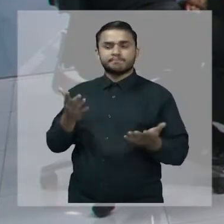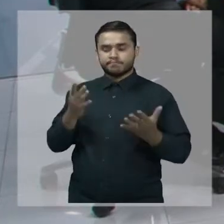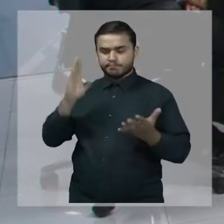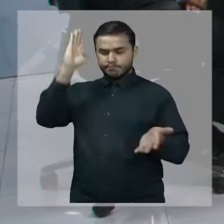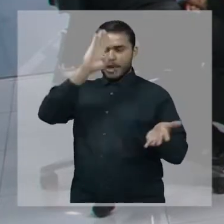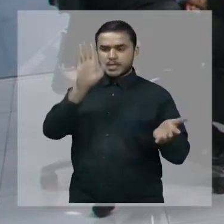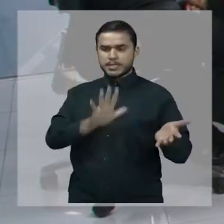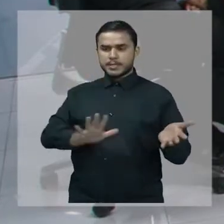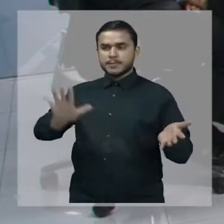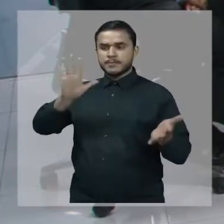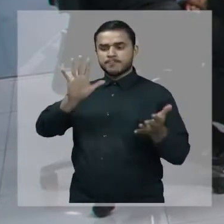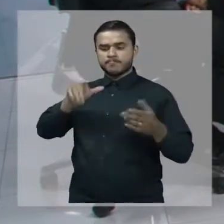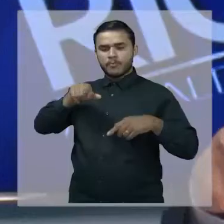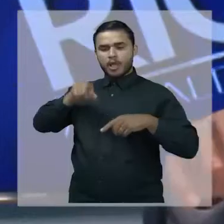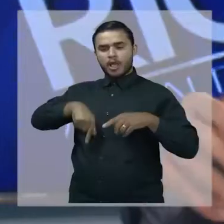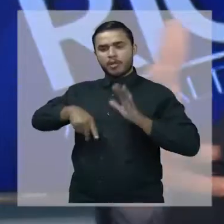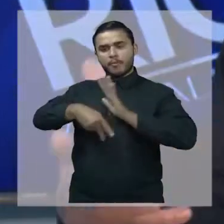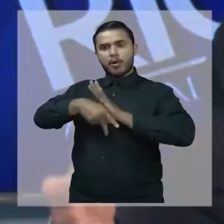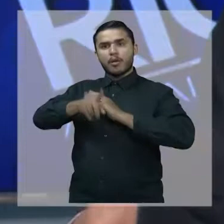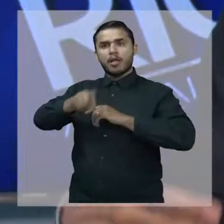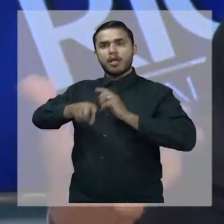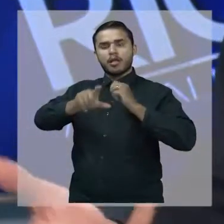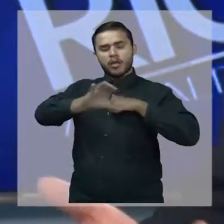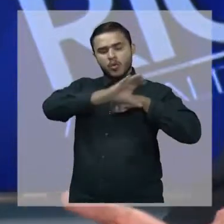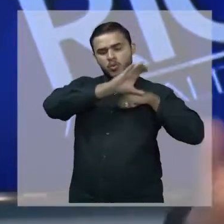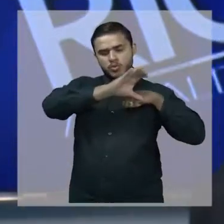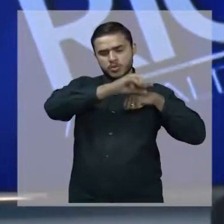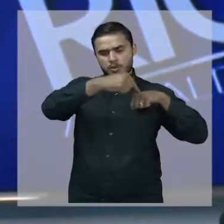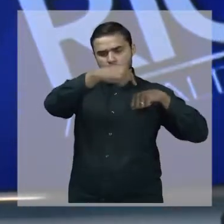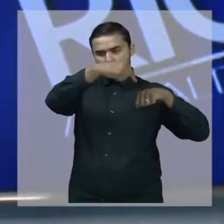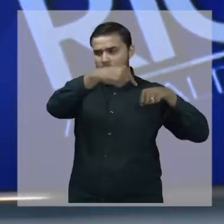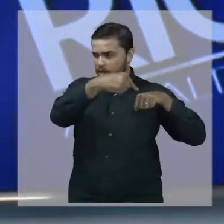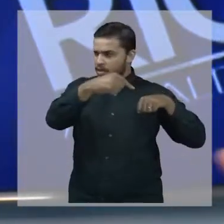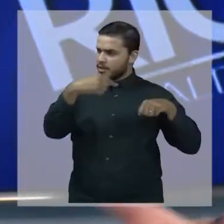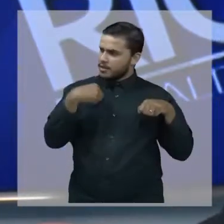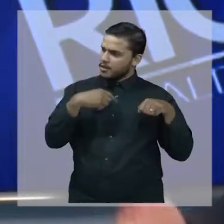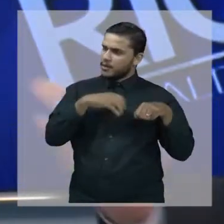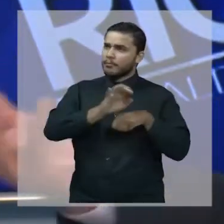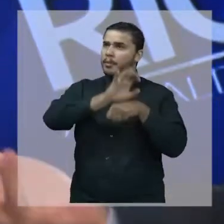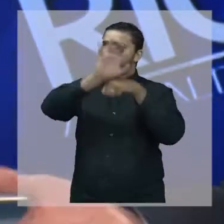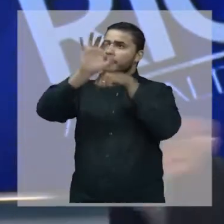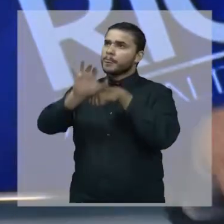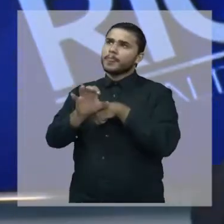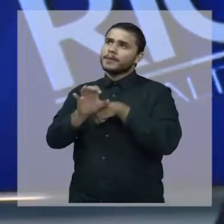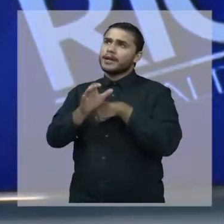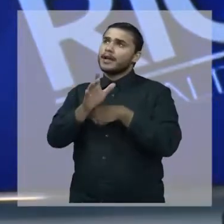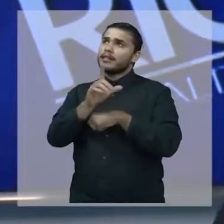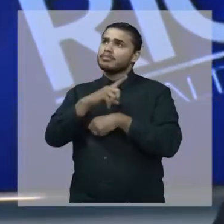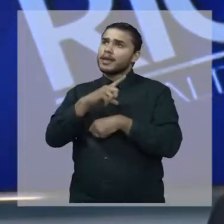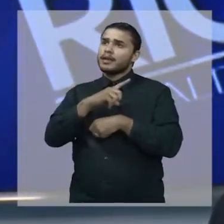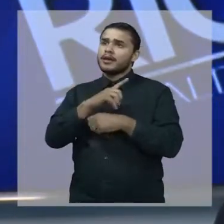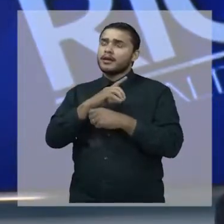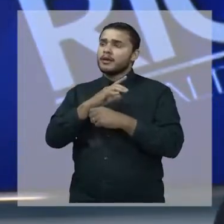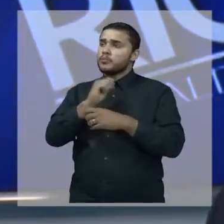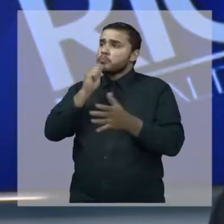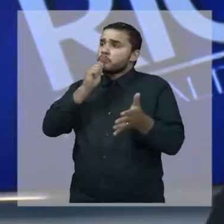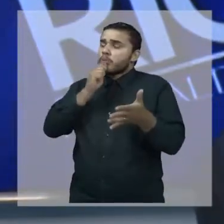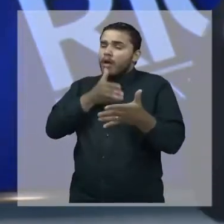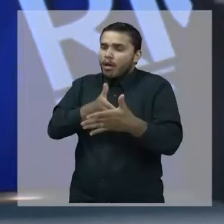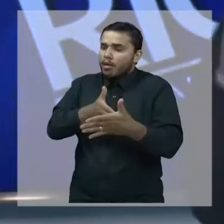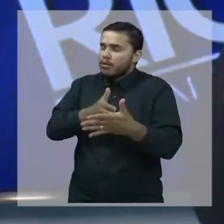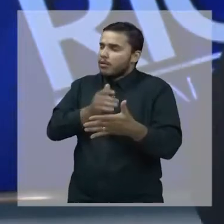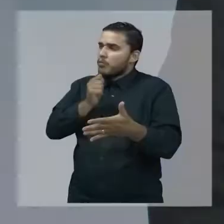de soberania eu não diria, mas de poder mesmo legislativo que tem os municípios e os estados hoje, um tanto quanto